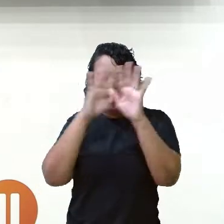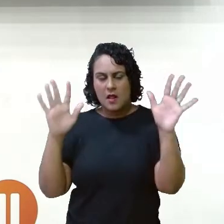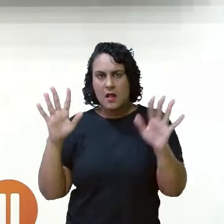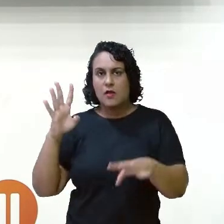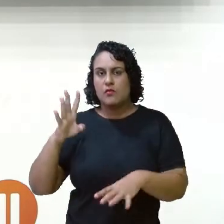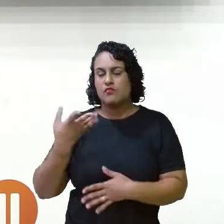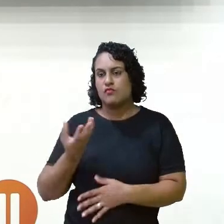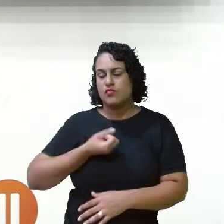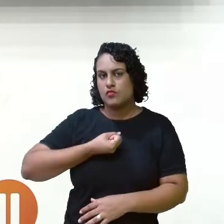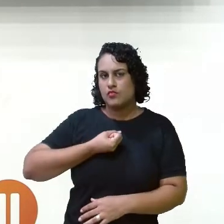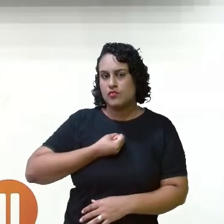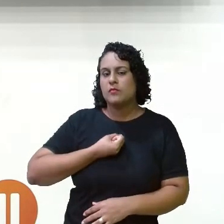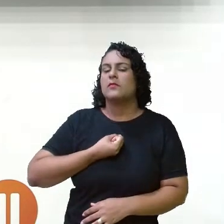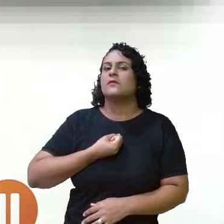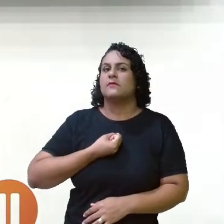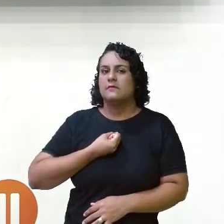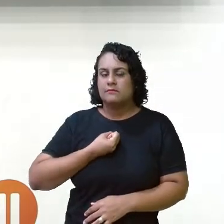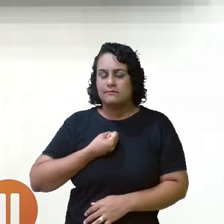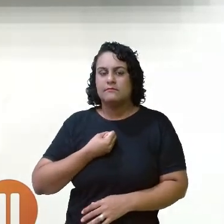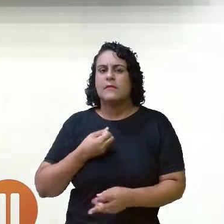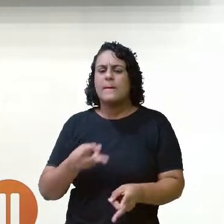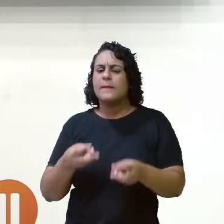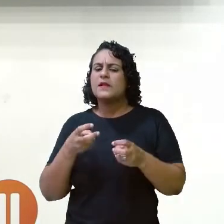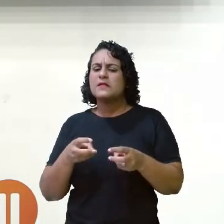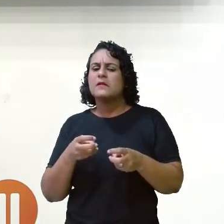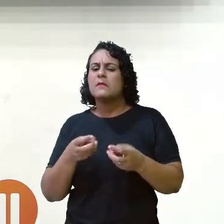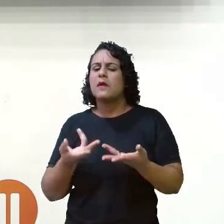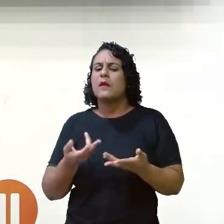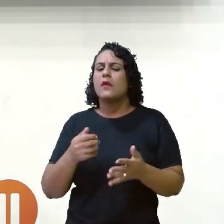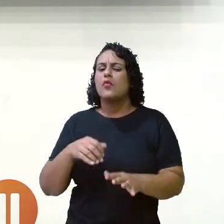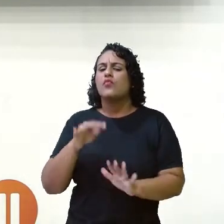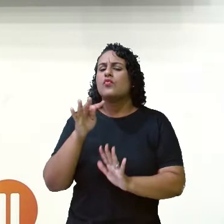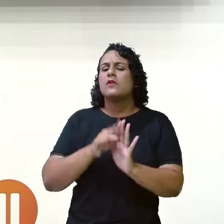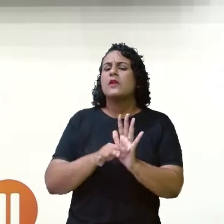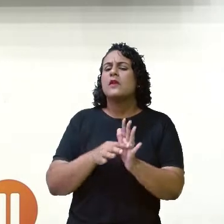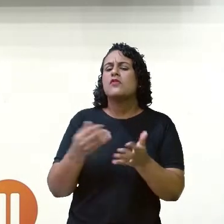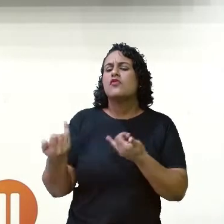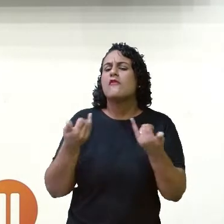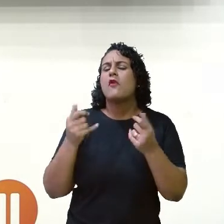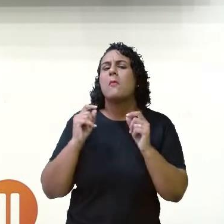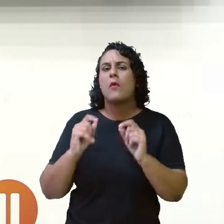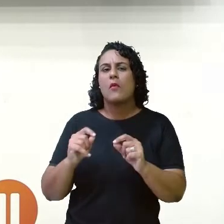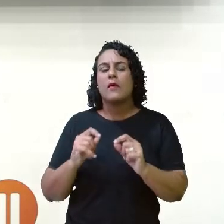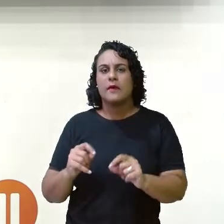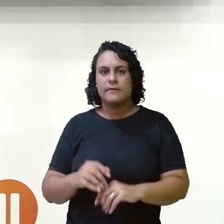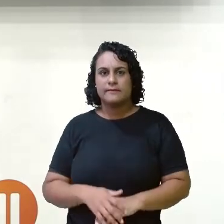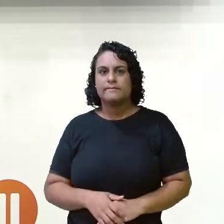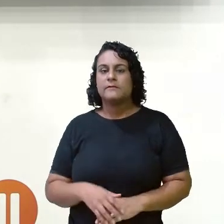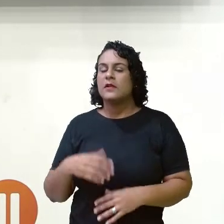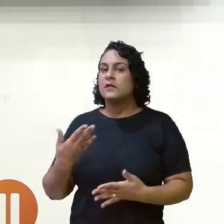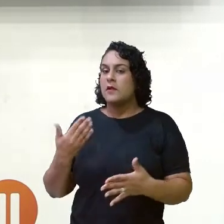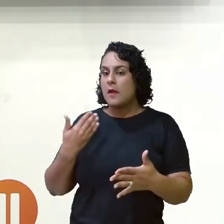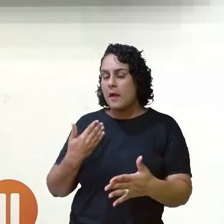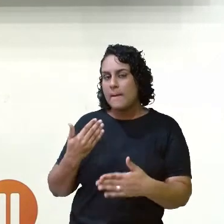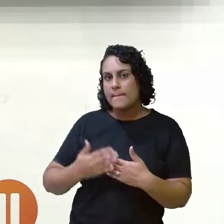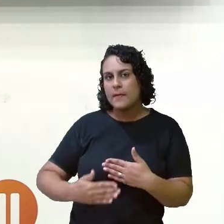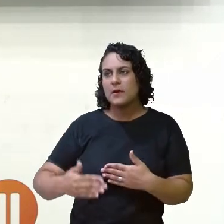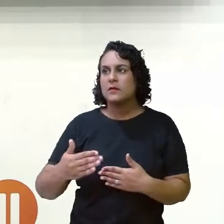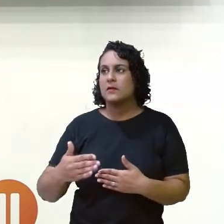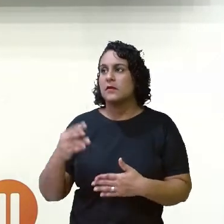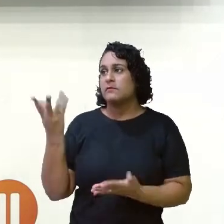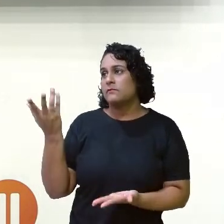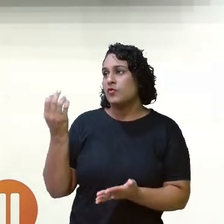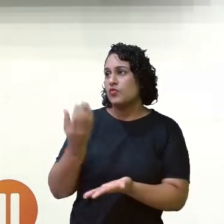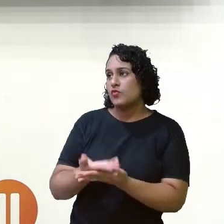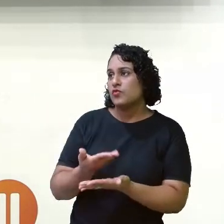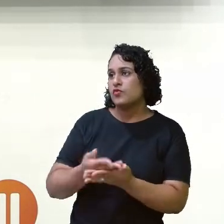poder compreender o que o texto quer dizer para a gente também. Será que a partir do nosso estudo e da leitura que fizemos,